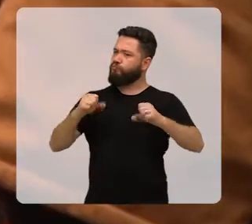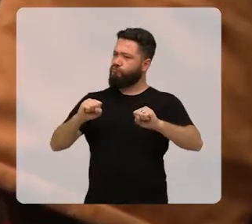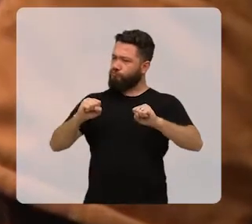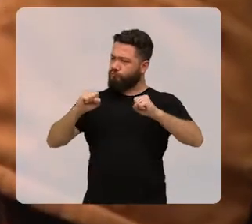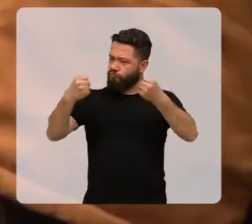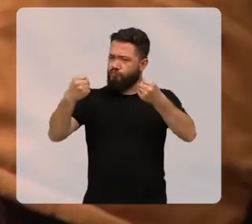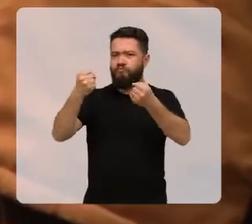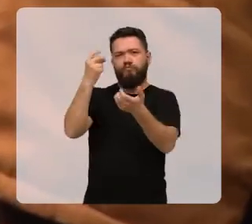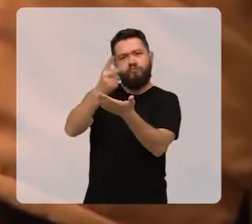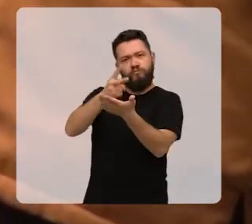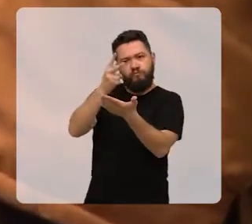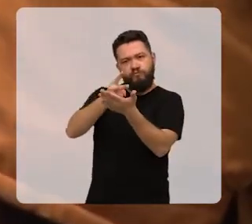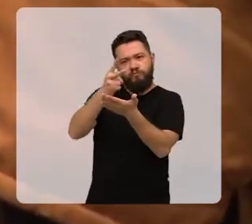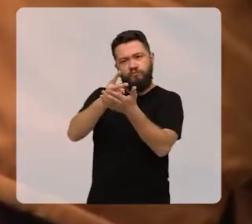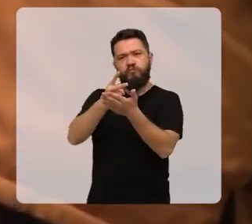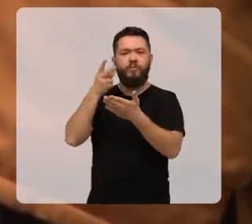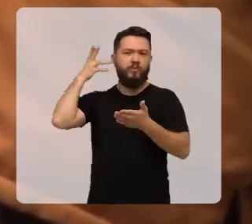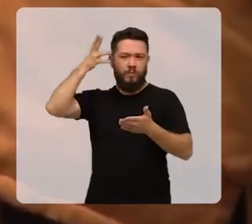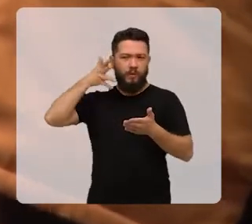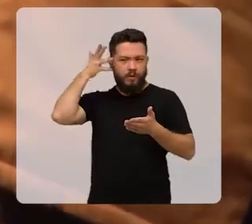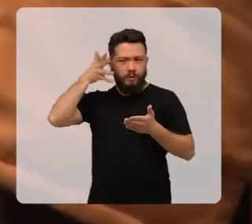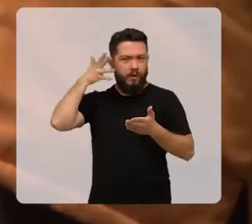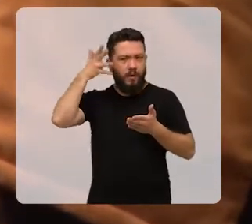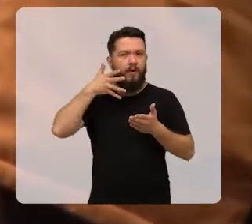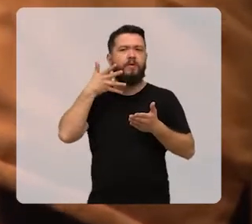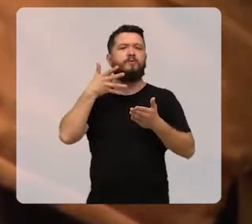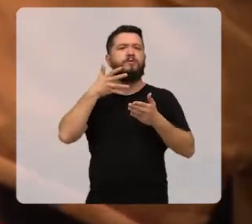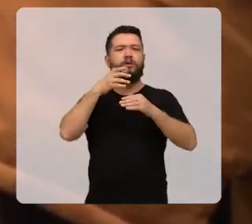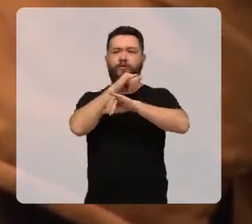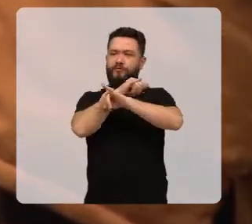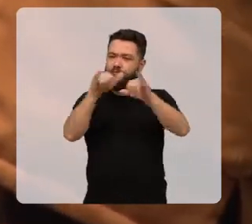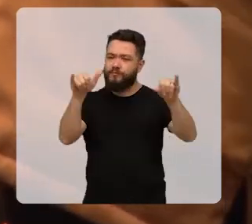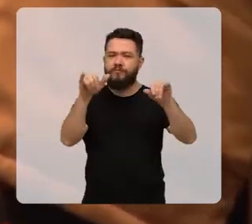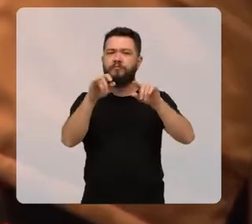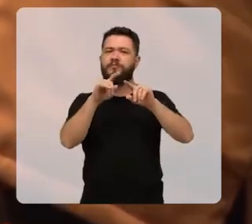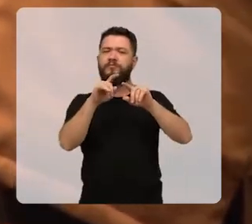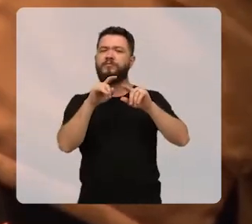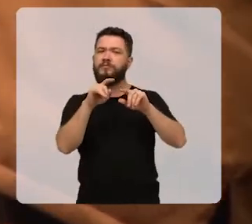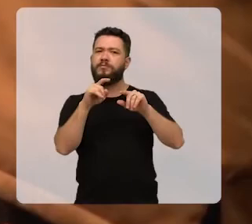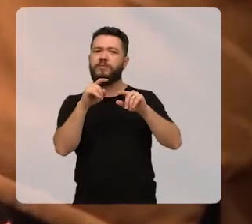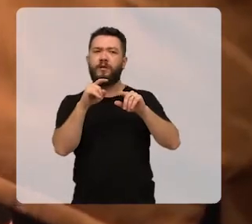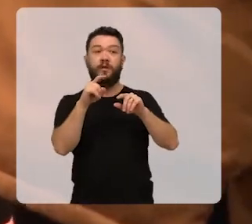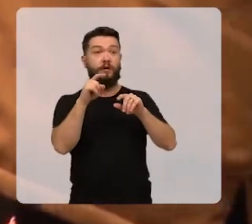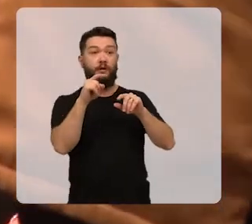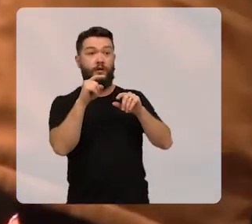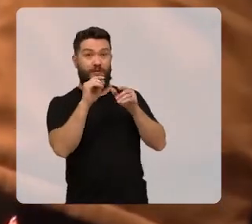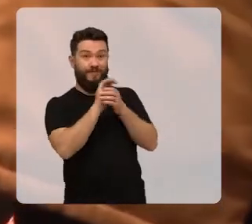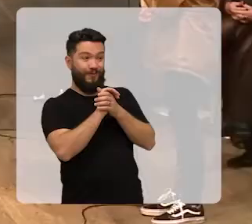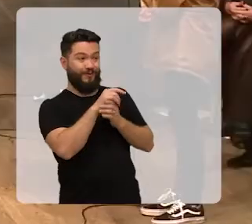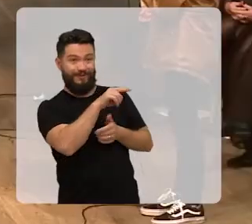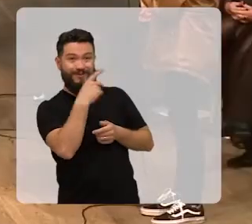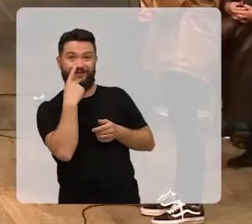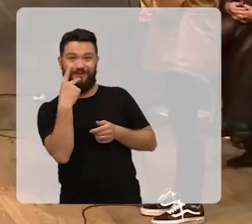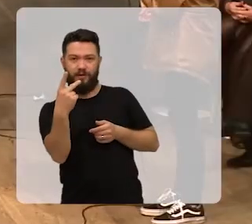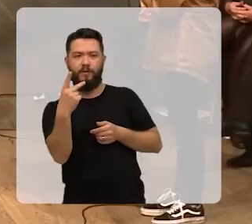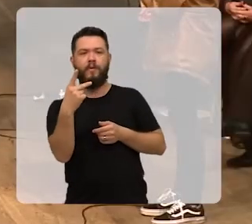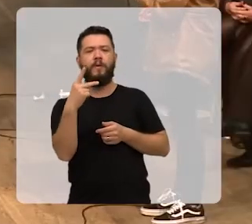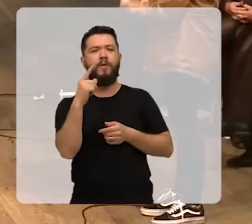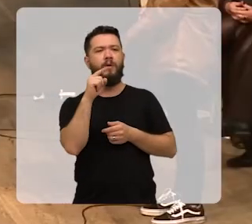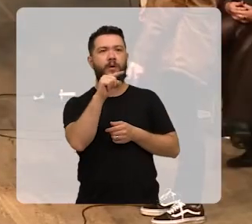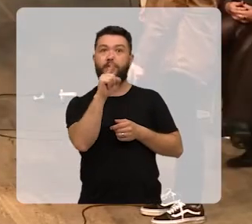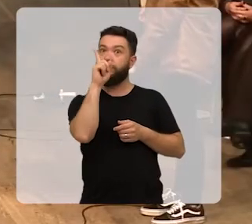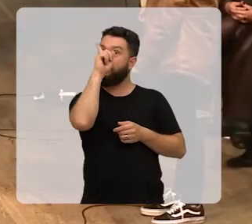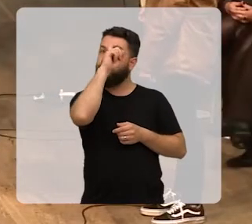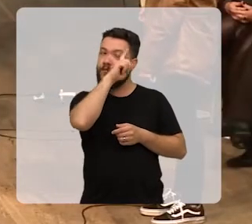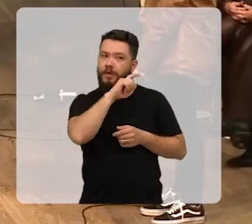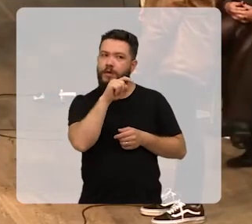dar continuidade nessas palestras que a senhora dá por mais que como o seu marido falou é muito